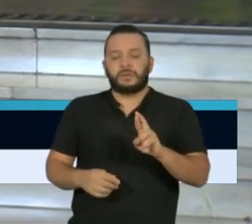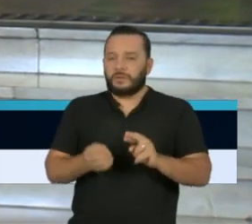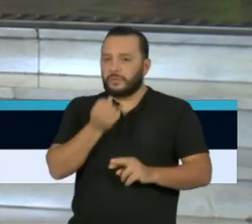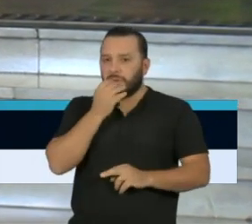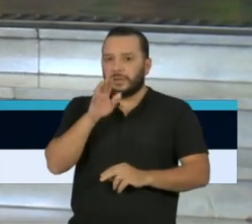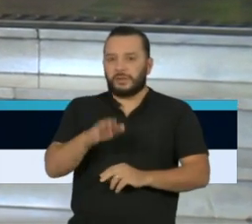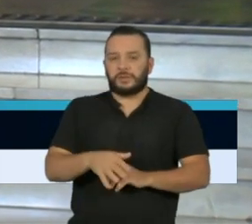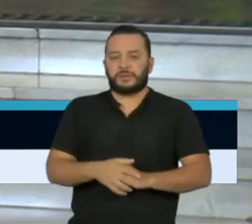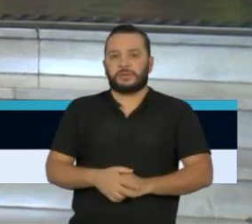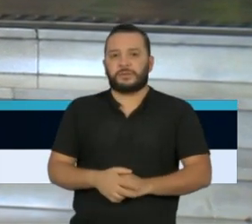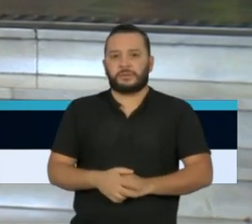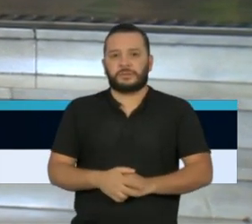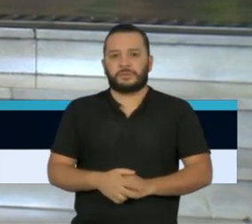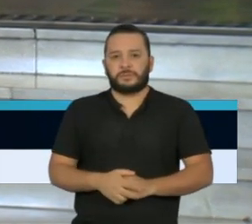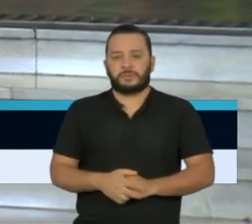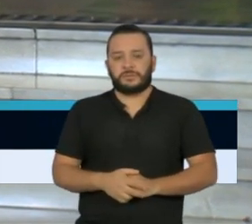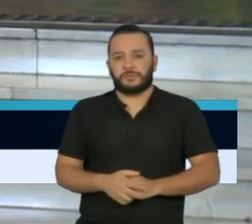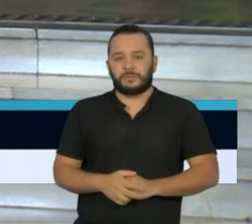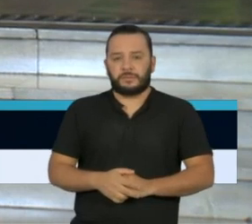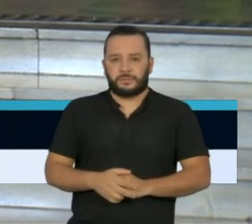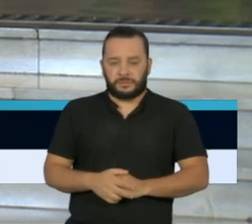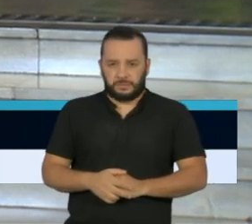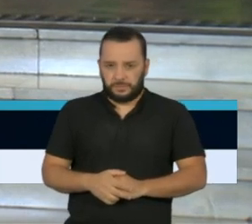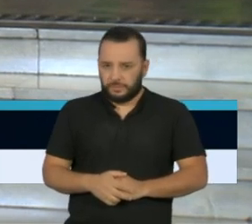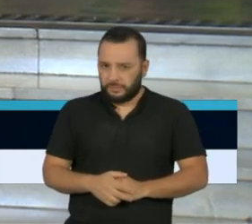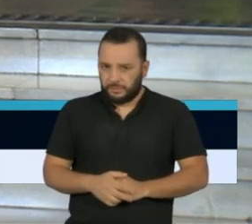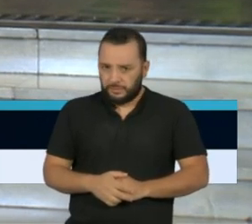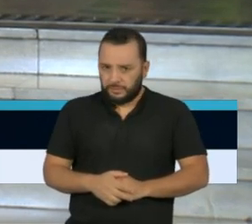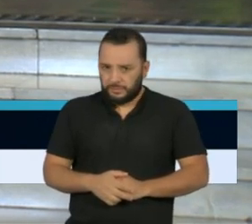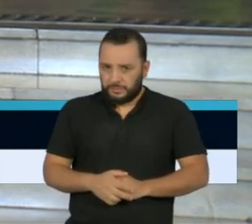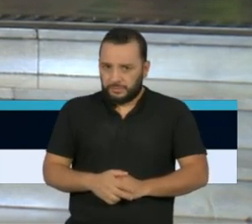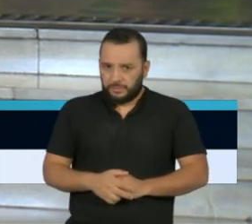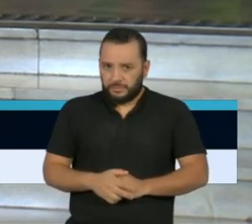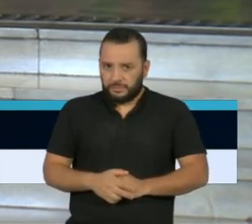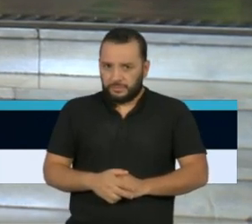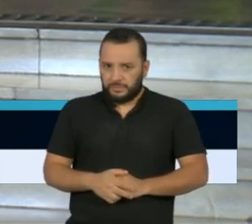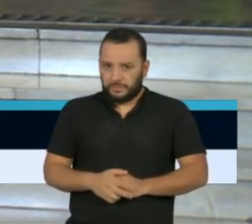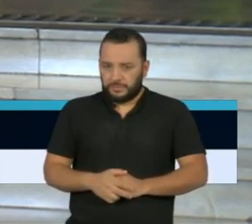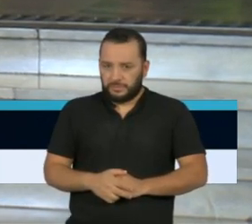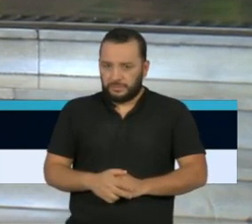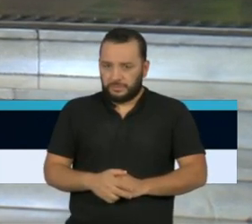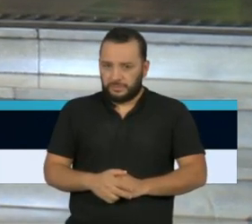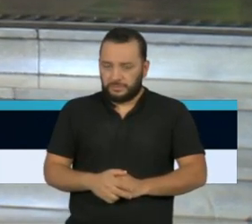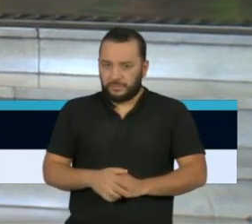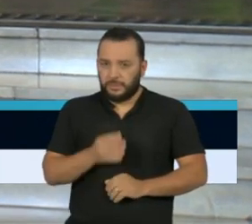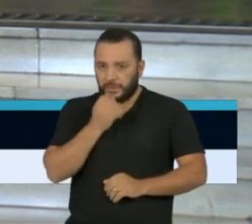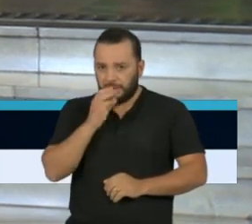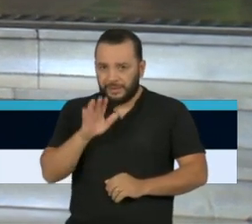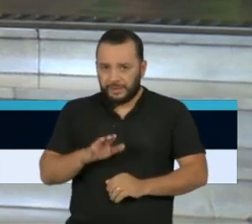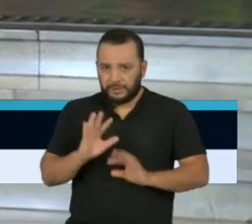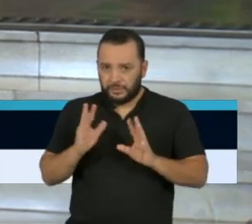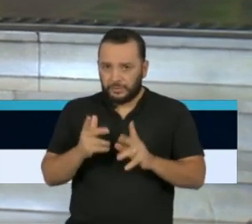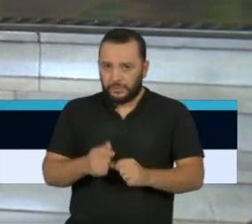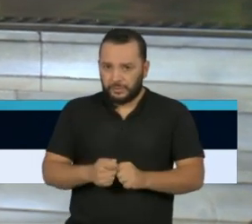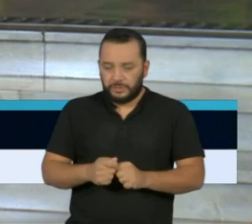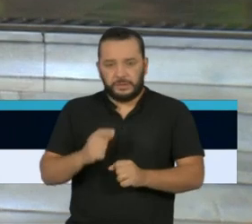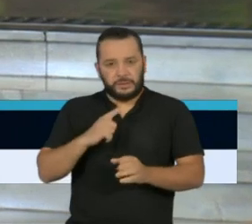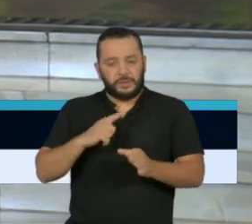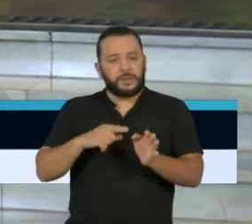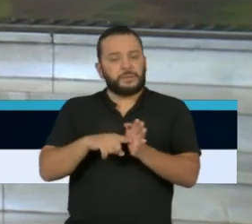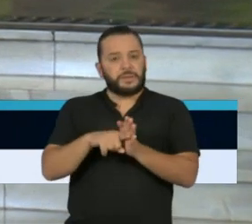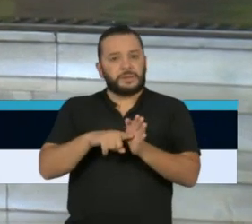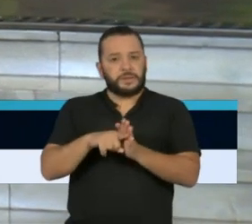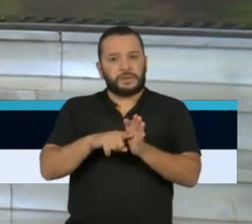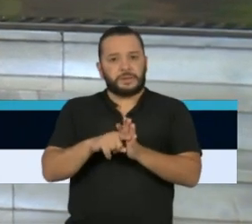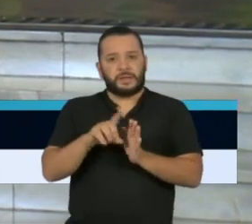governador. Boa tarde a todos. Um levantamento do DataSUS, prefeito,